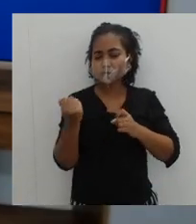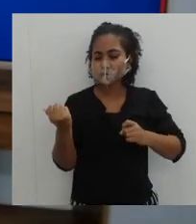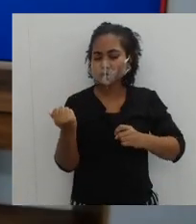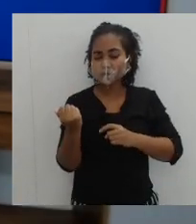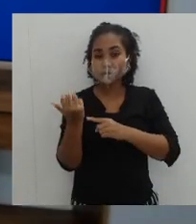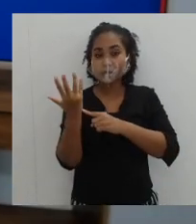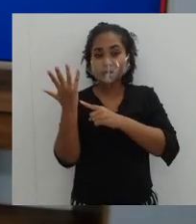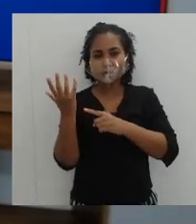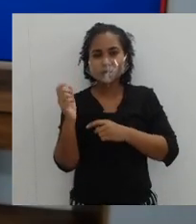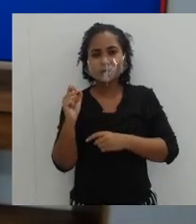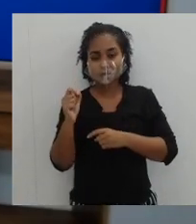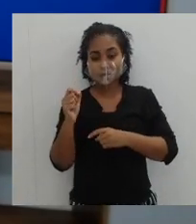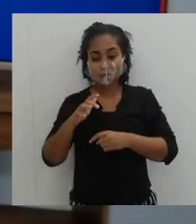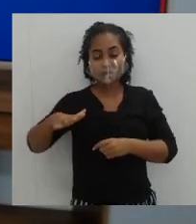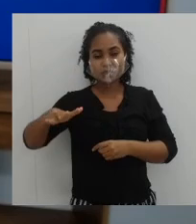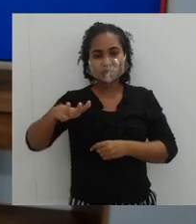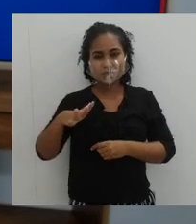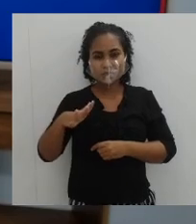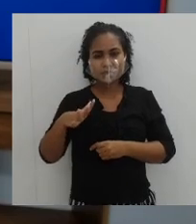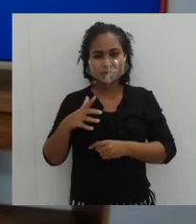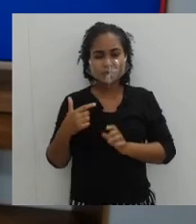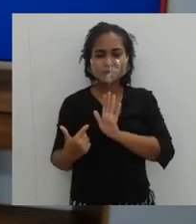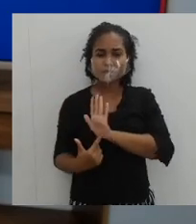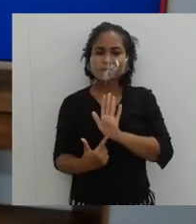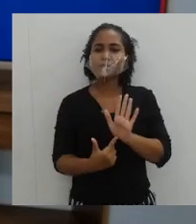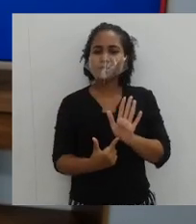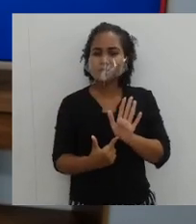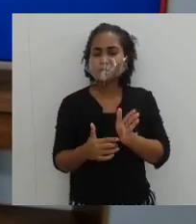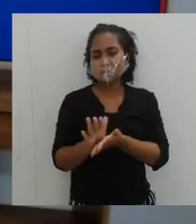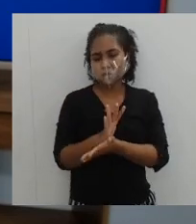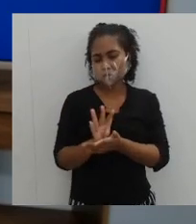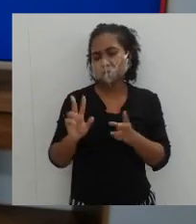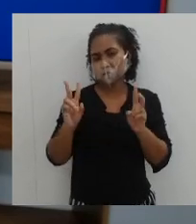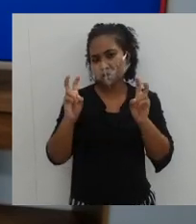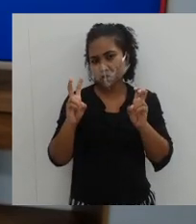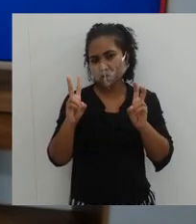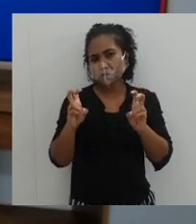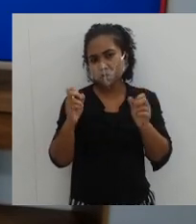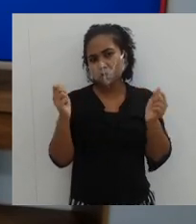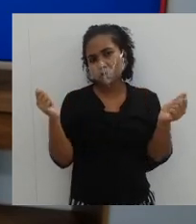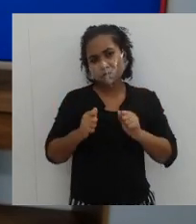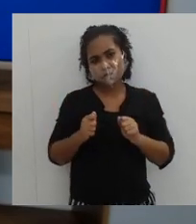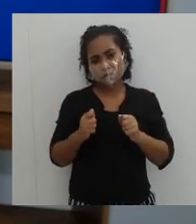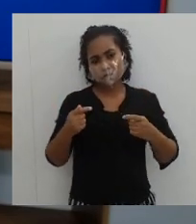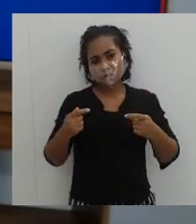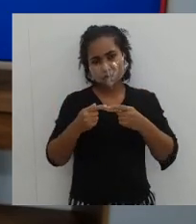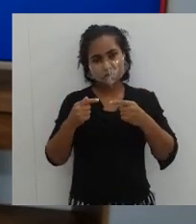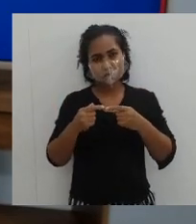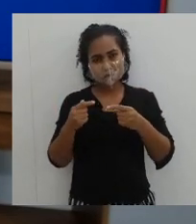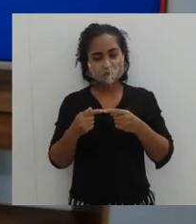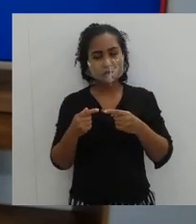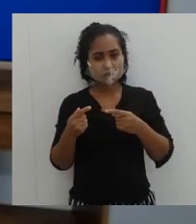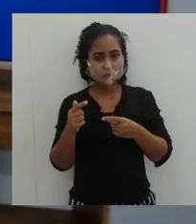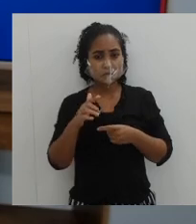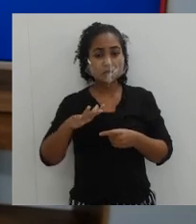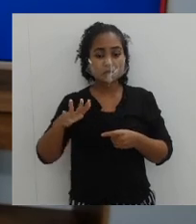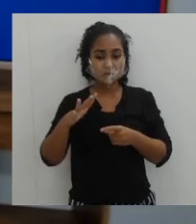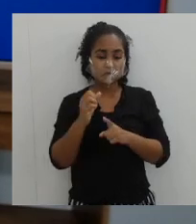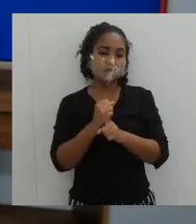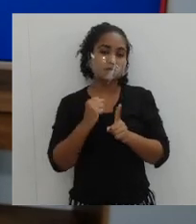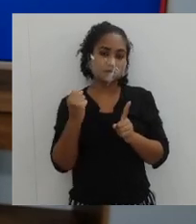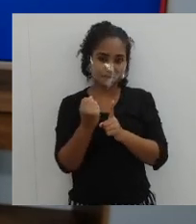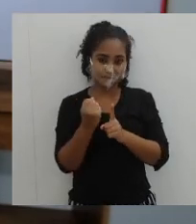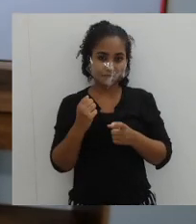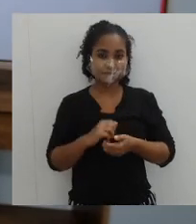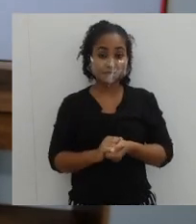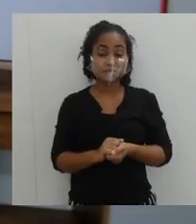tá? Dentro da biologia, a gente aponta alguns conteúdos que a gente pode associar às condições sociais,